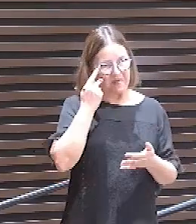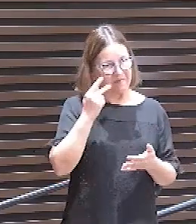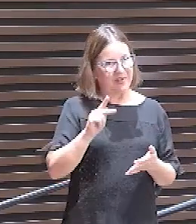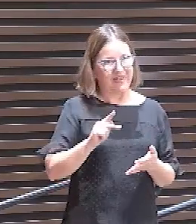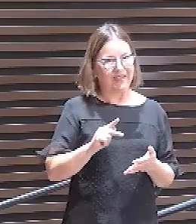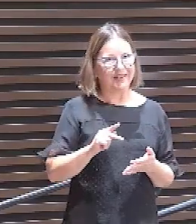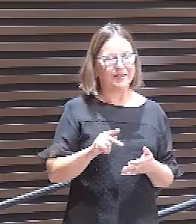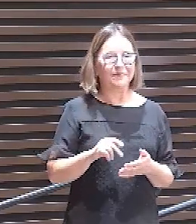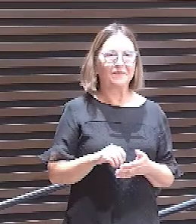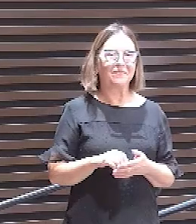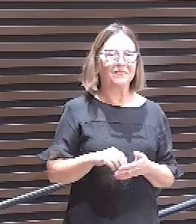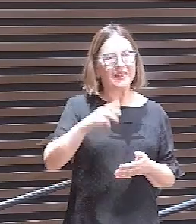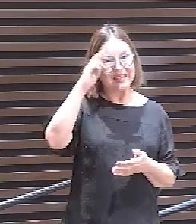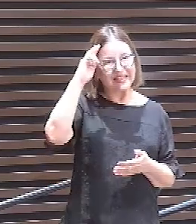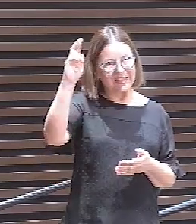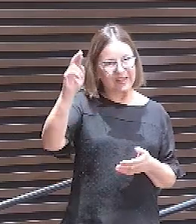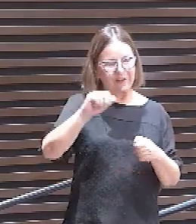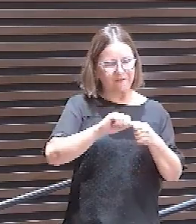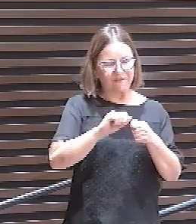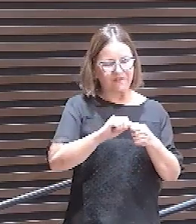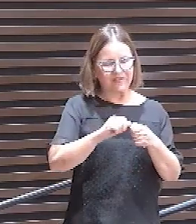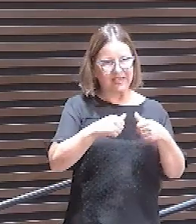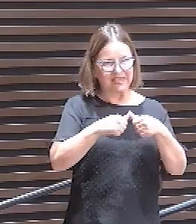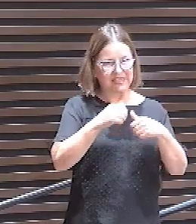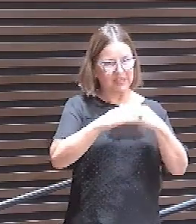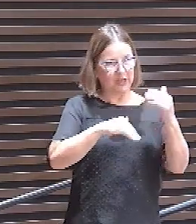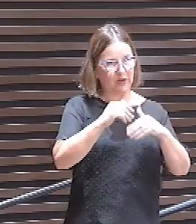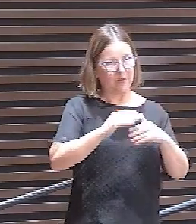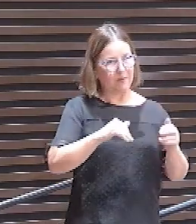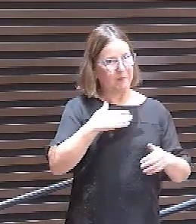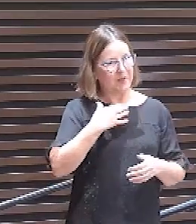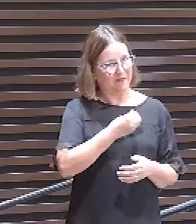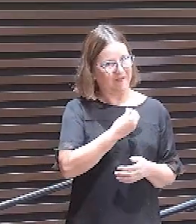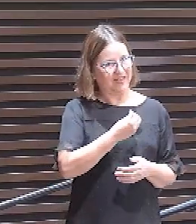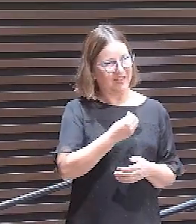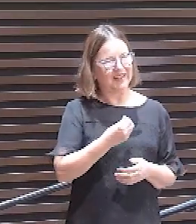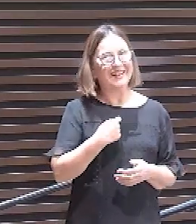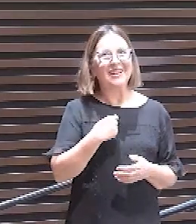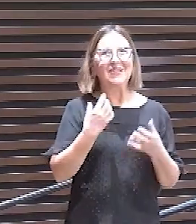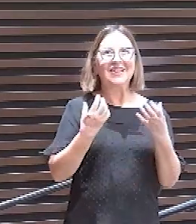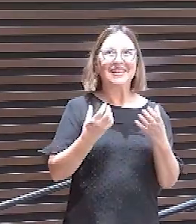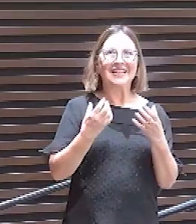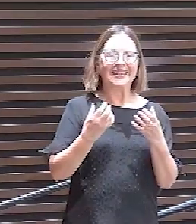Senhor, faz isso em mim. Eu quero.